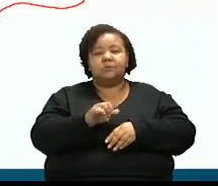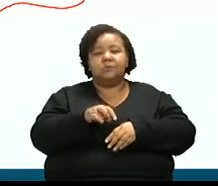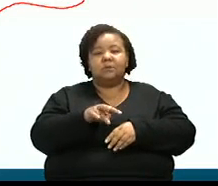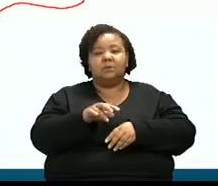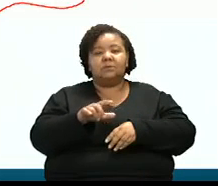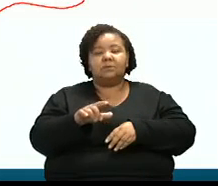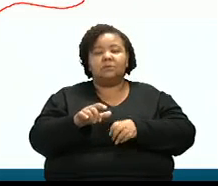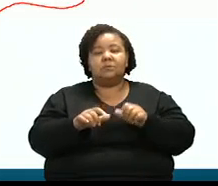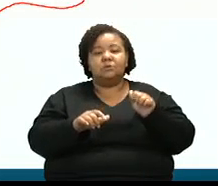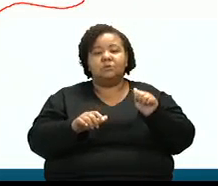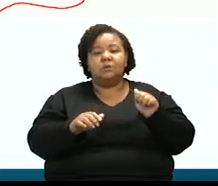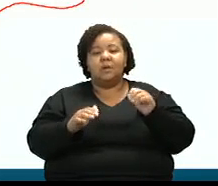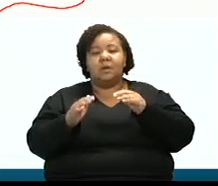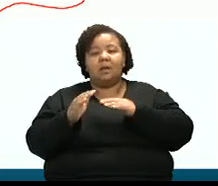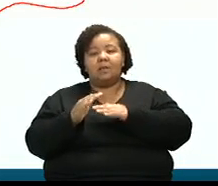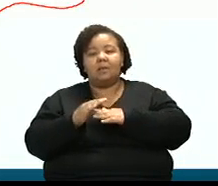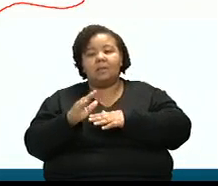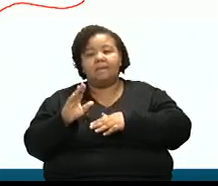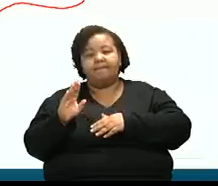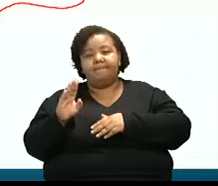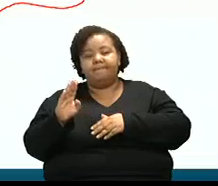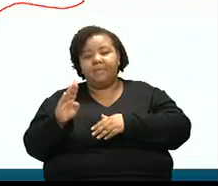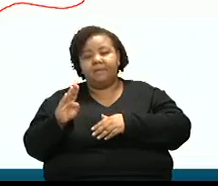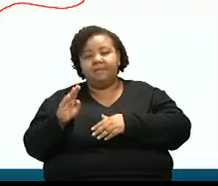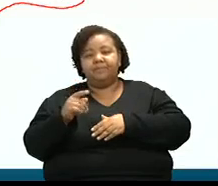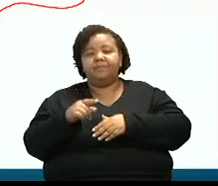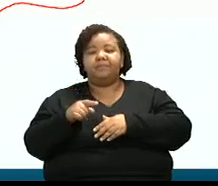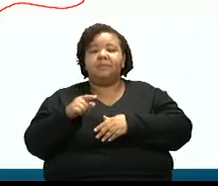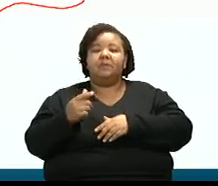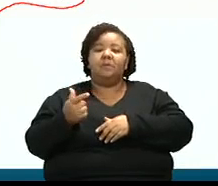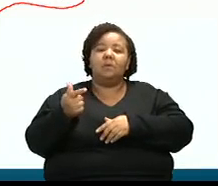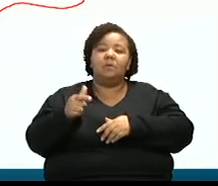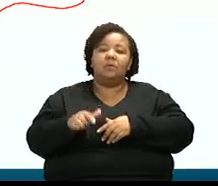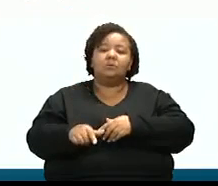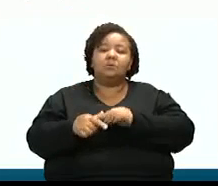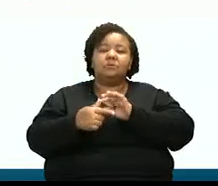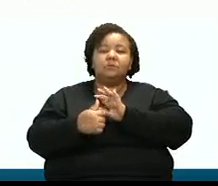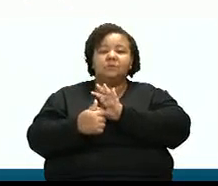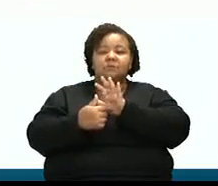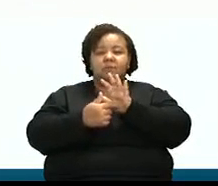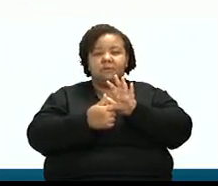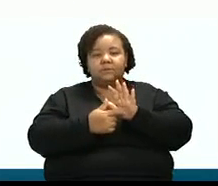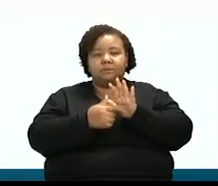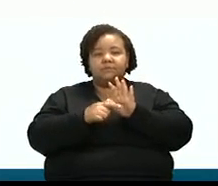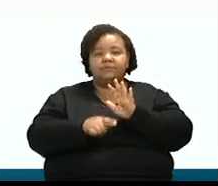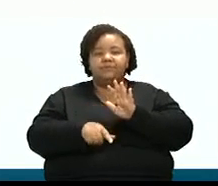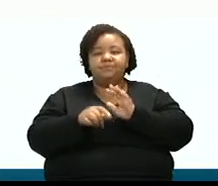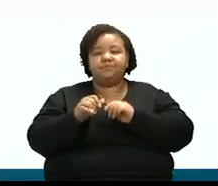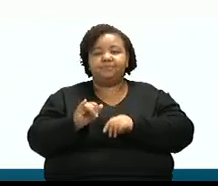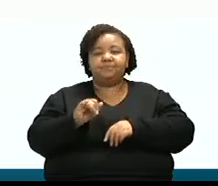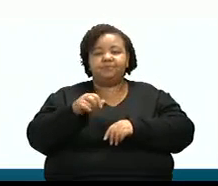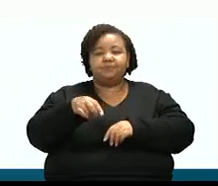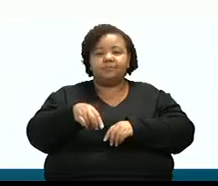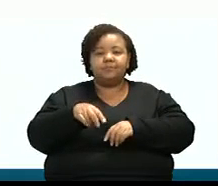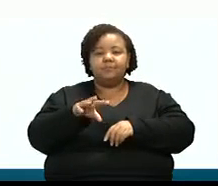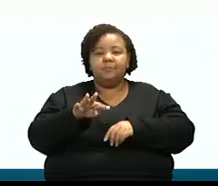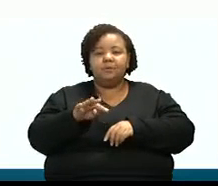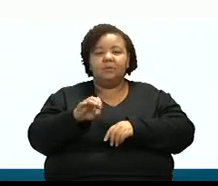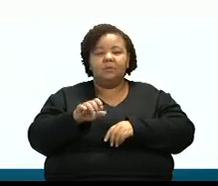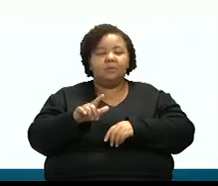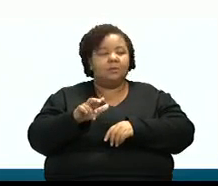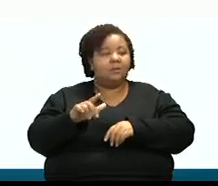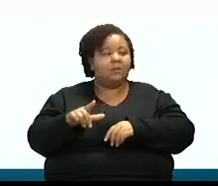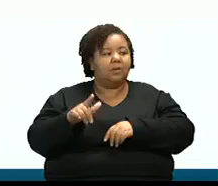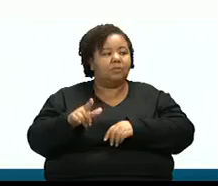B, e a partir dessa parametrização eu consigo expressar a integral de linha. Então,